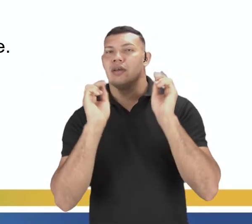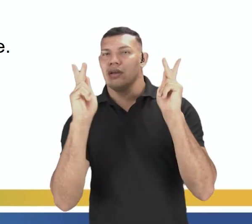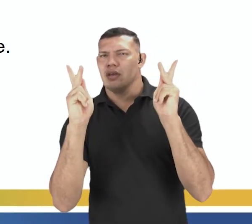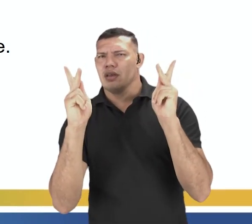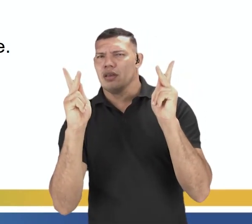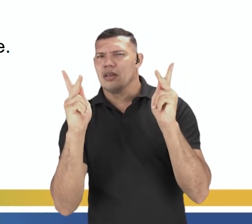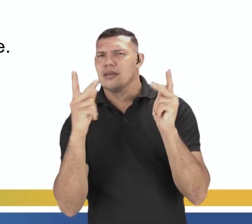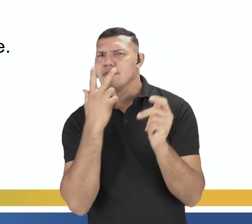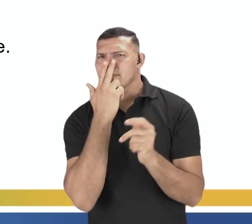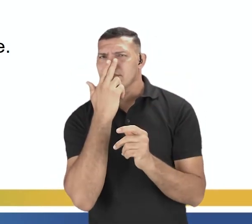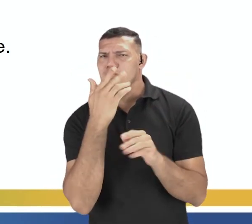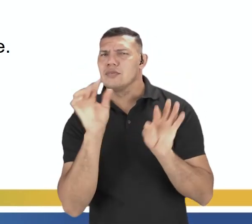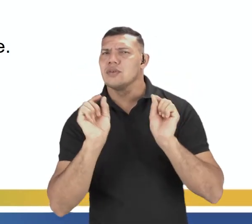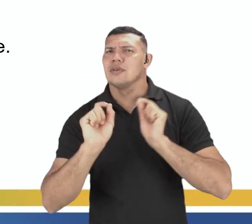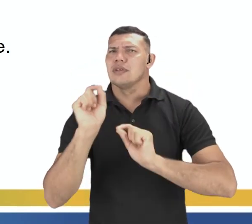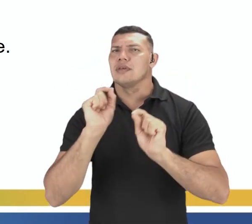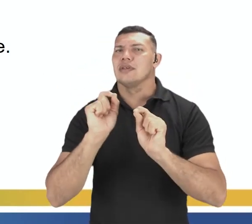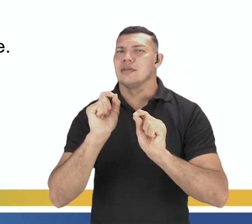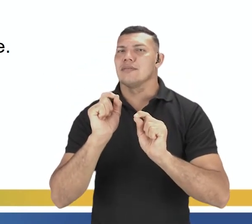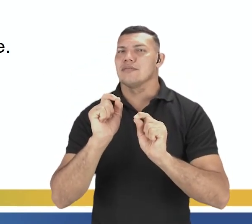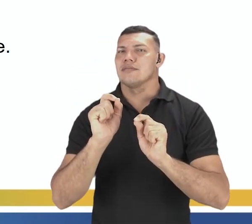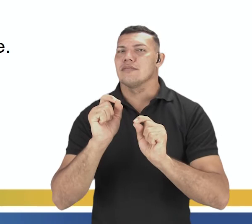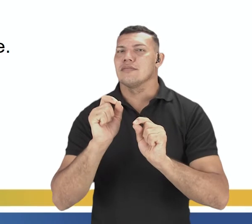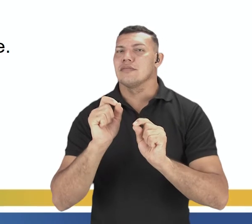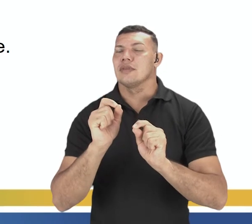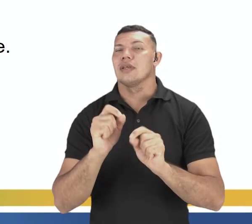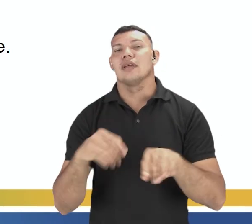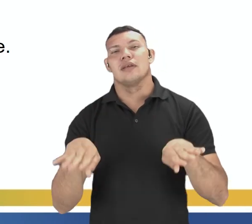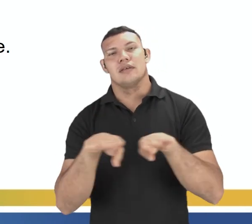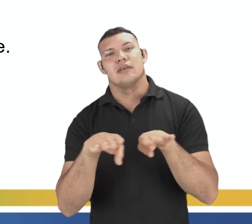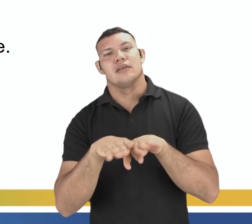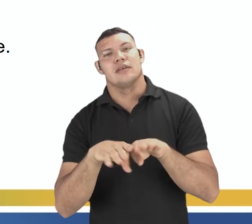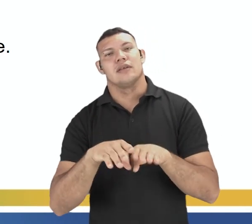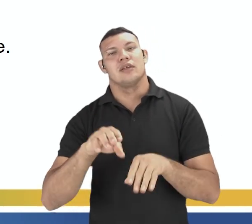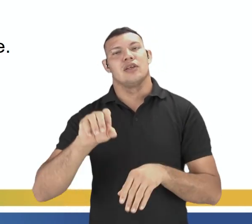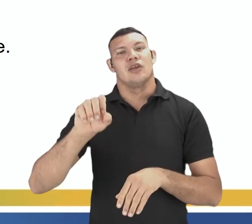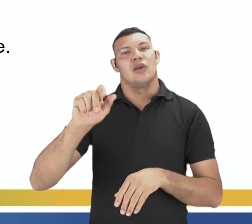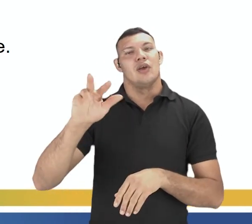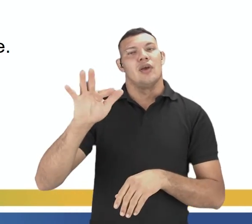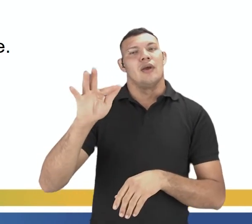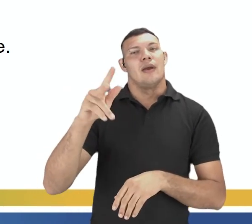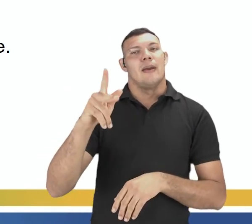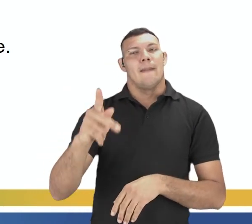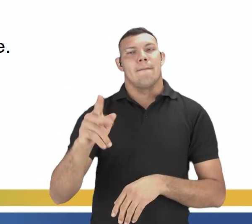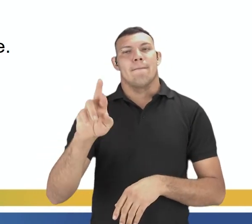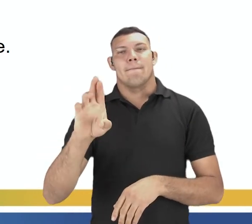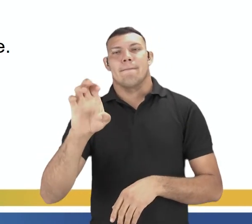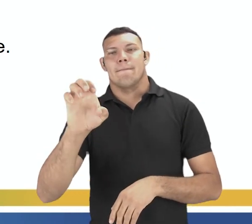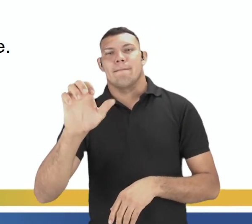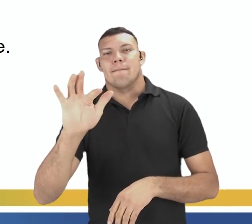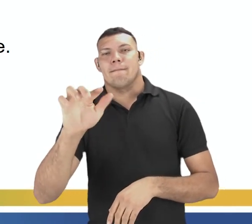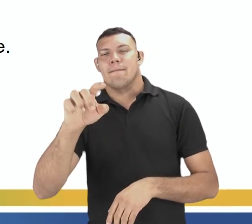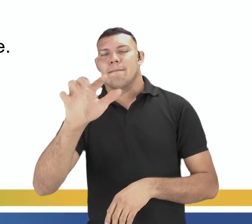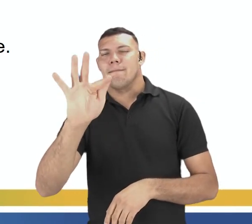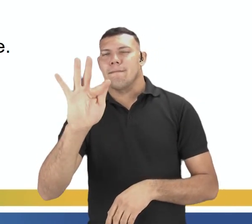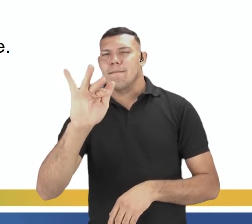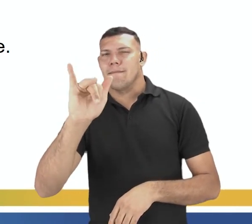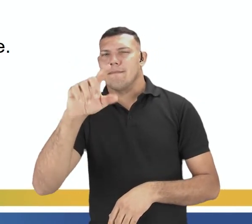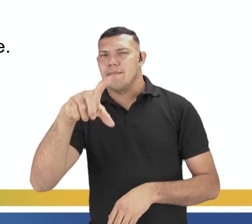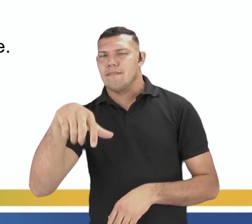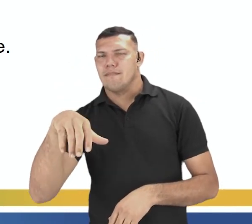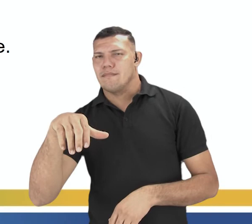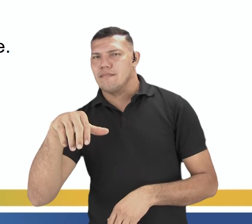Ela é muito parecida com a derivação sufixal e prefixal, que acontece ao mesmo tempo, como nós usamos na